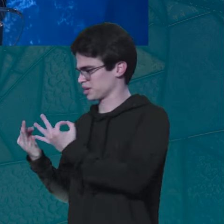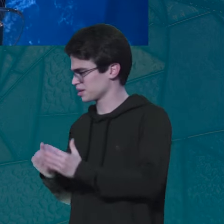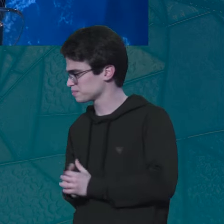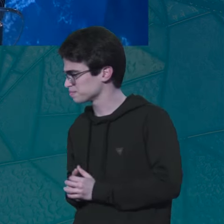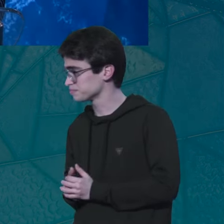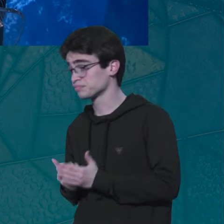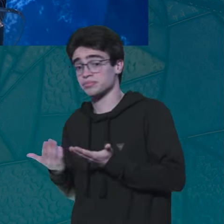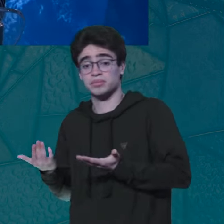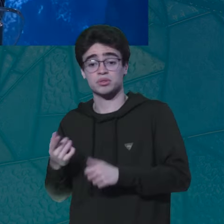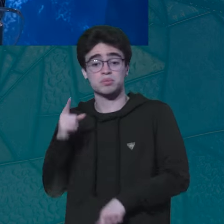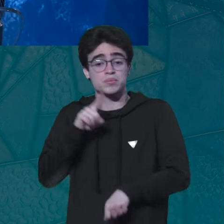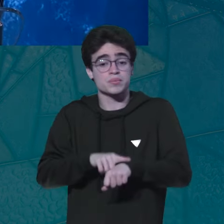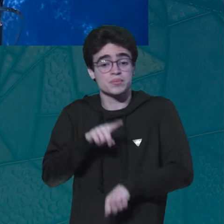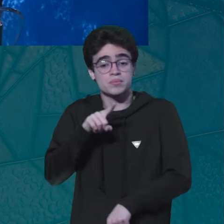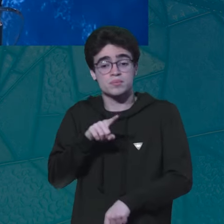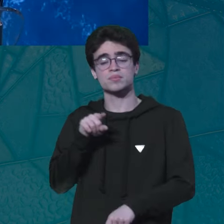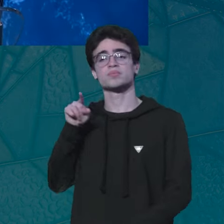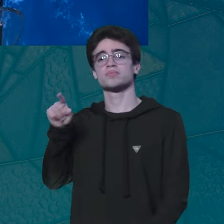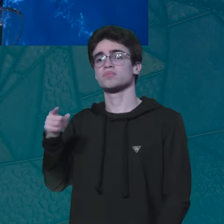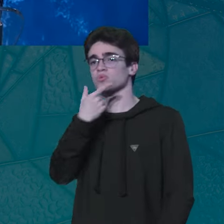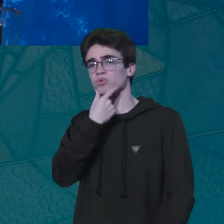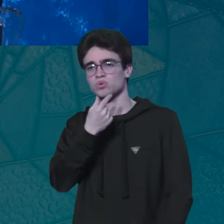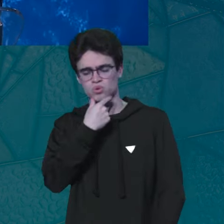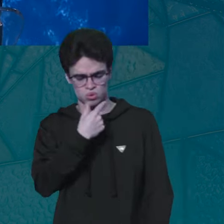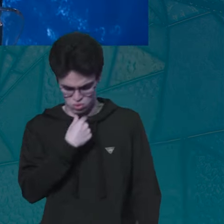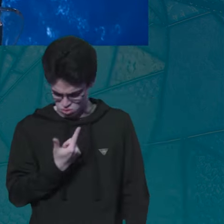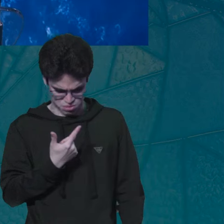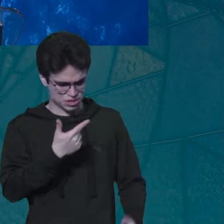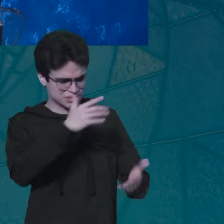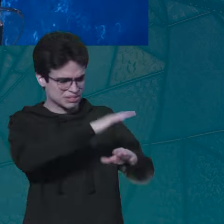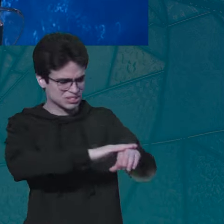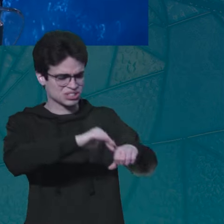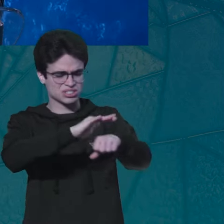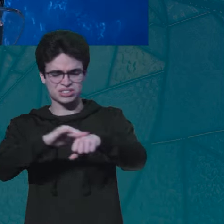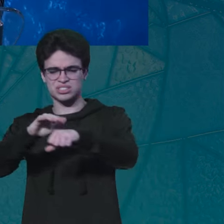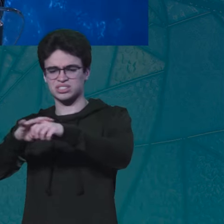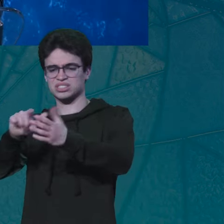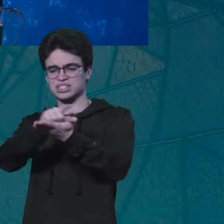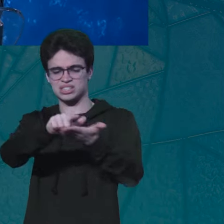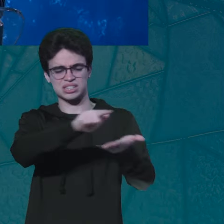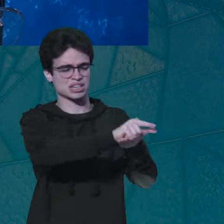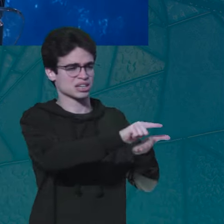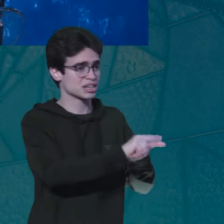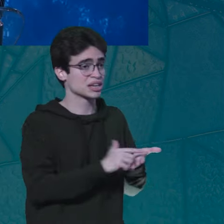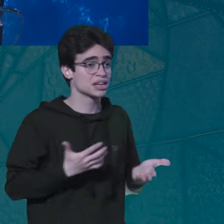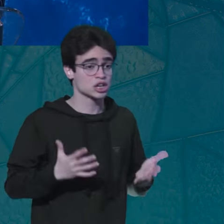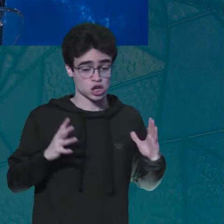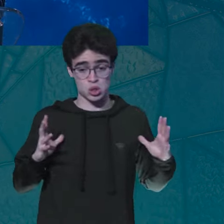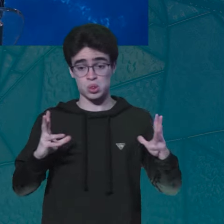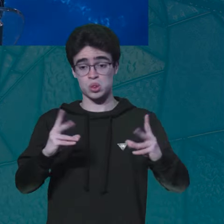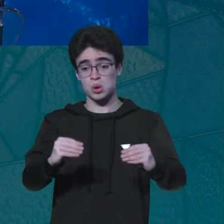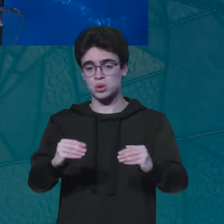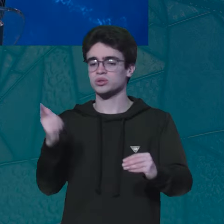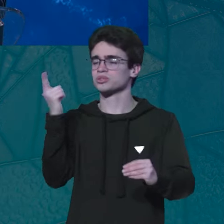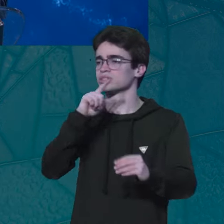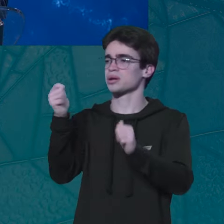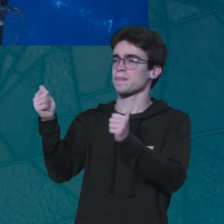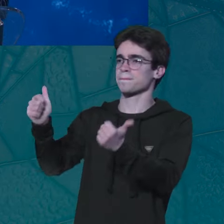Naquela mesma hora da noite, o carcereiro lavou as feridas deles, e em seguida ele e todos os seus foram